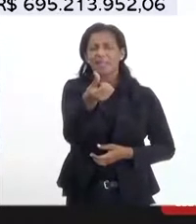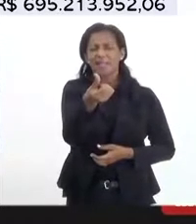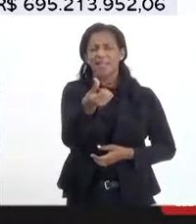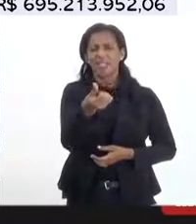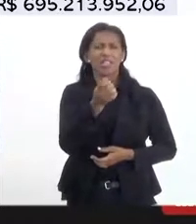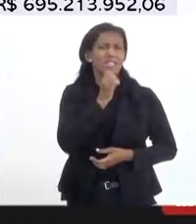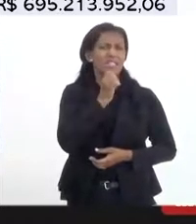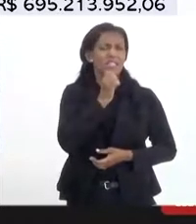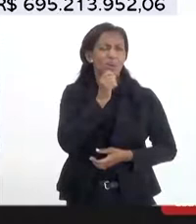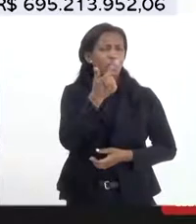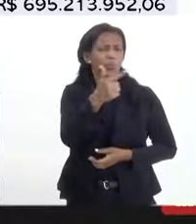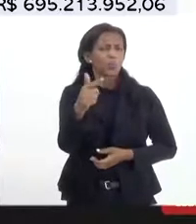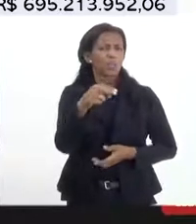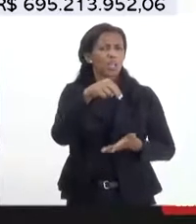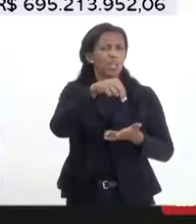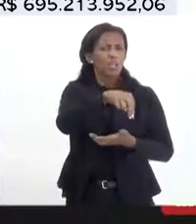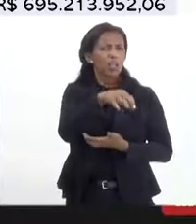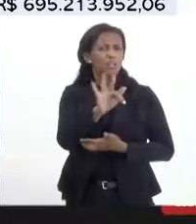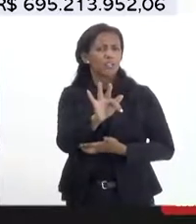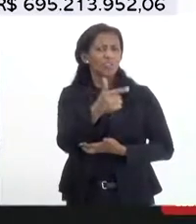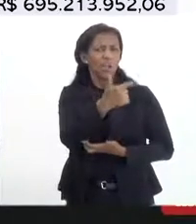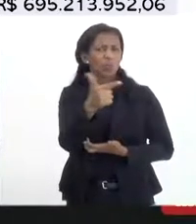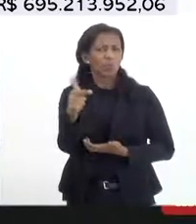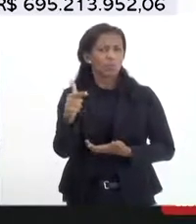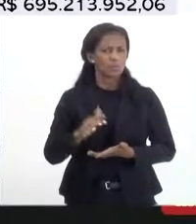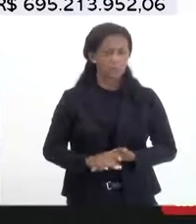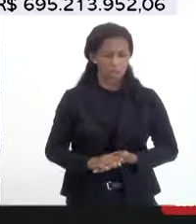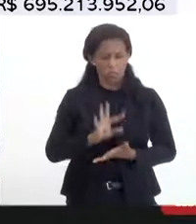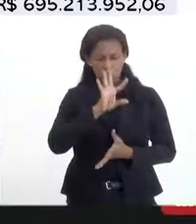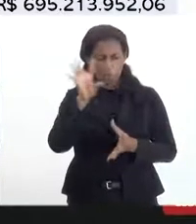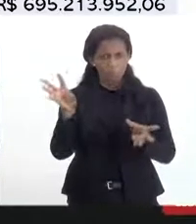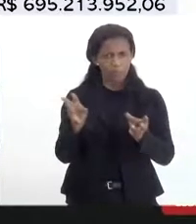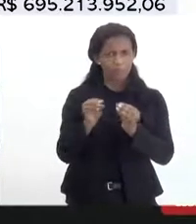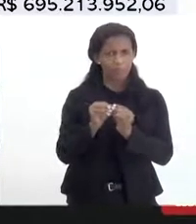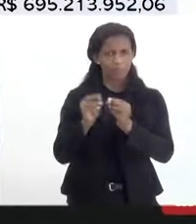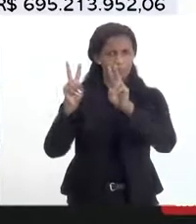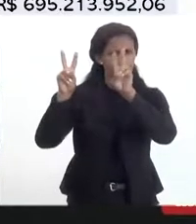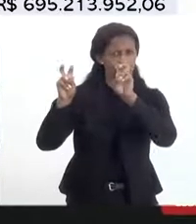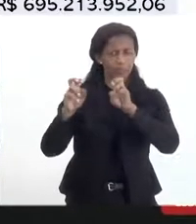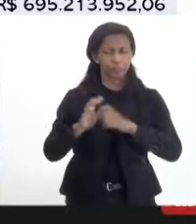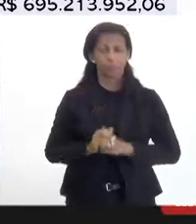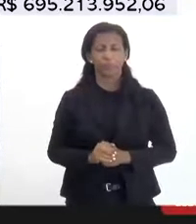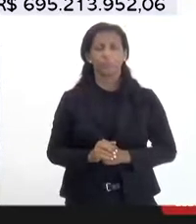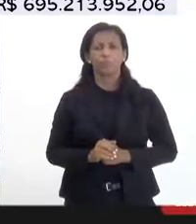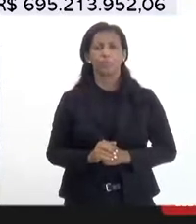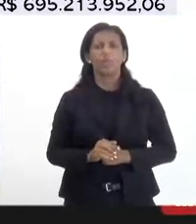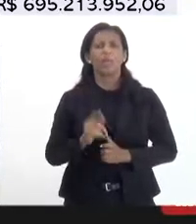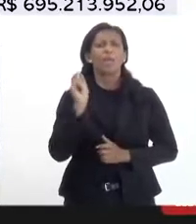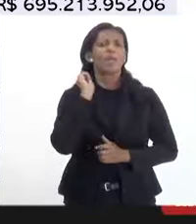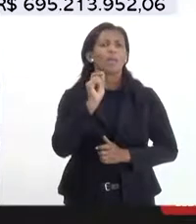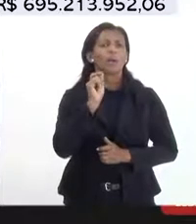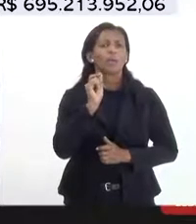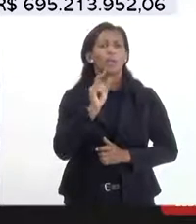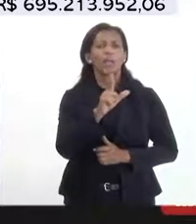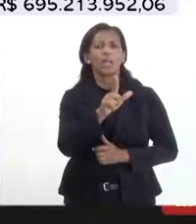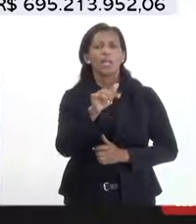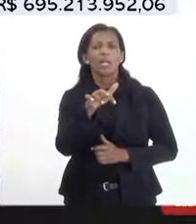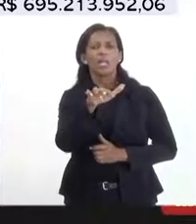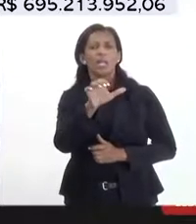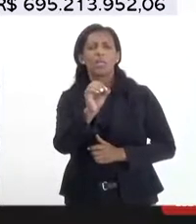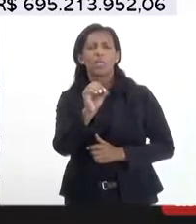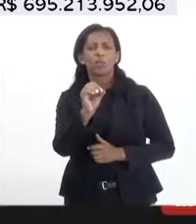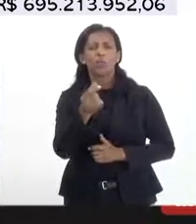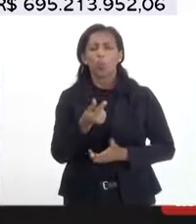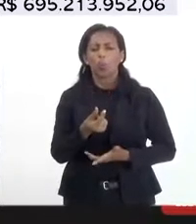fiscal. Aí, deputado, só para a gente juntar os assuntos. O alto principal desse daí é saída de líquido de gás natural misturado